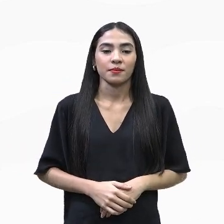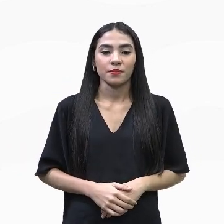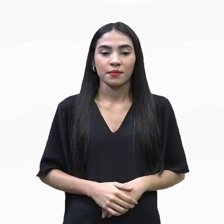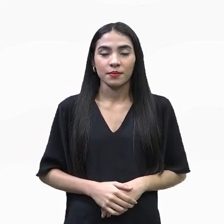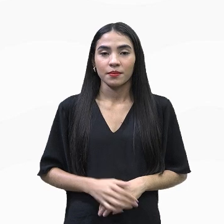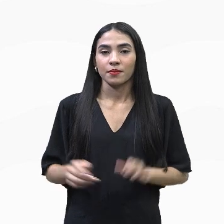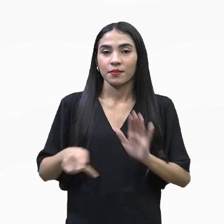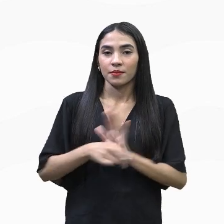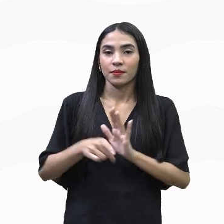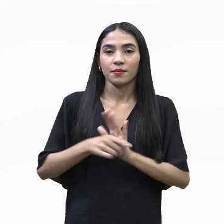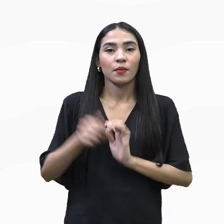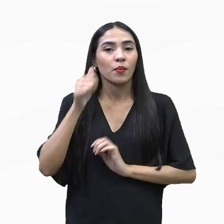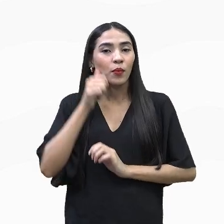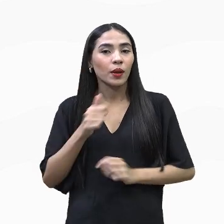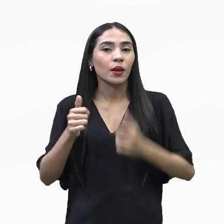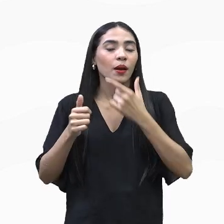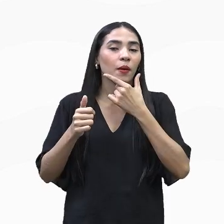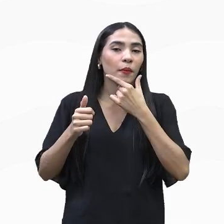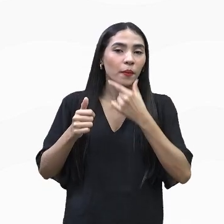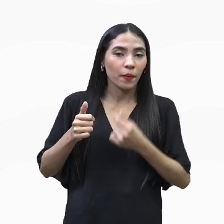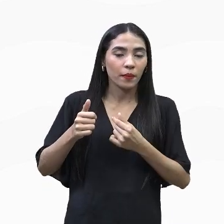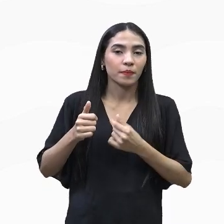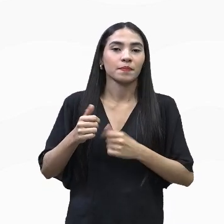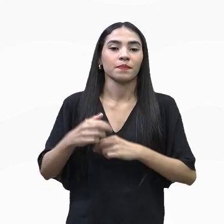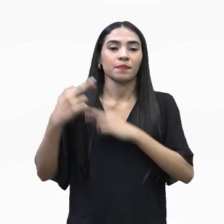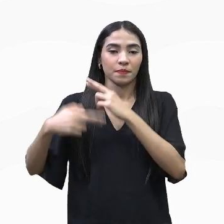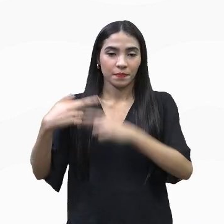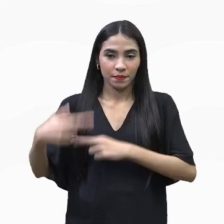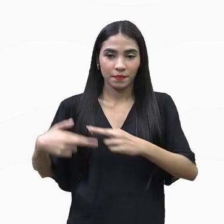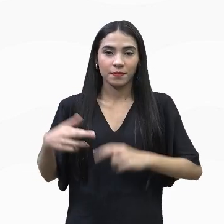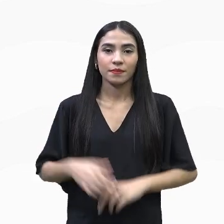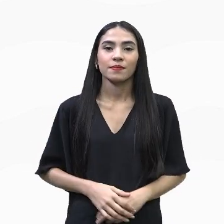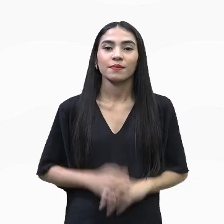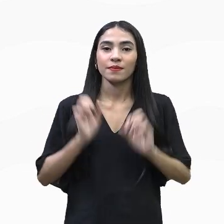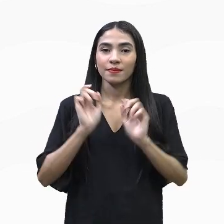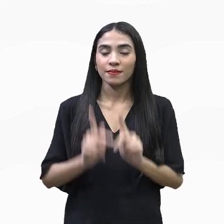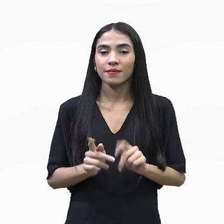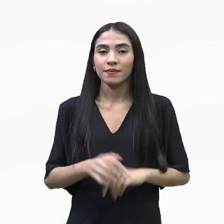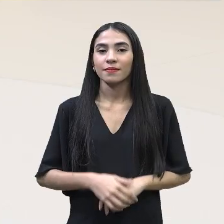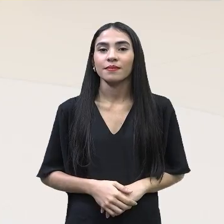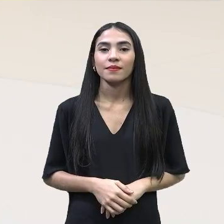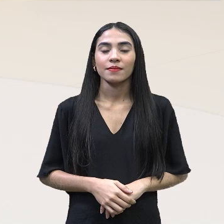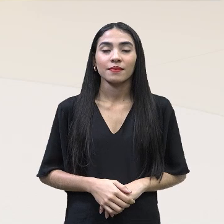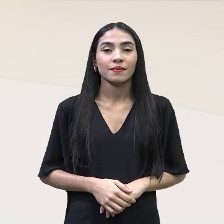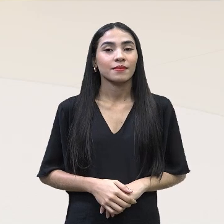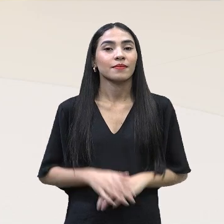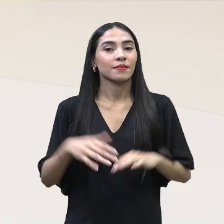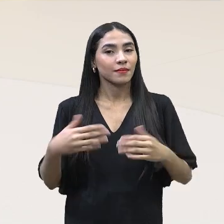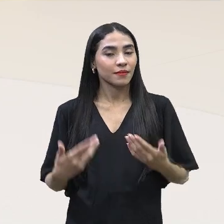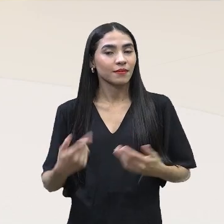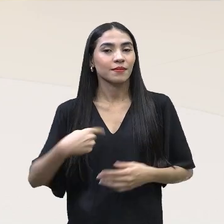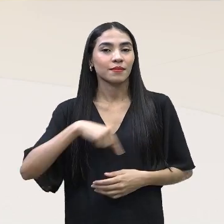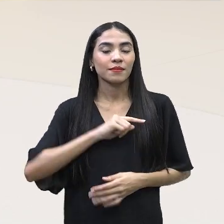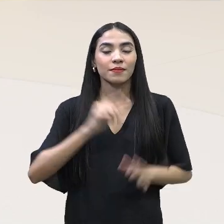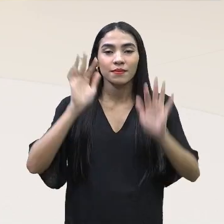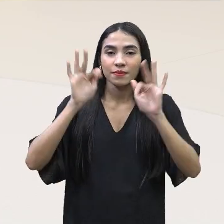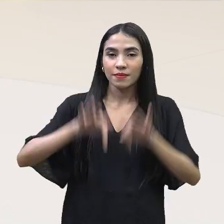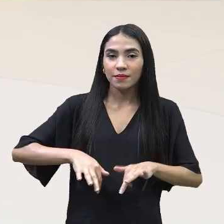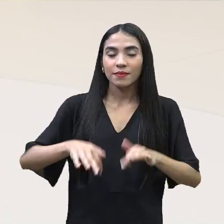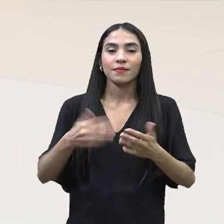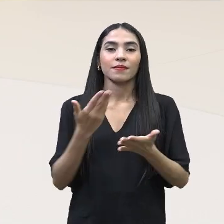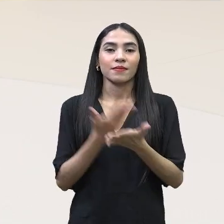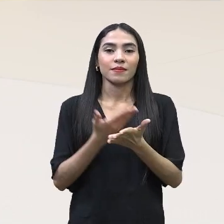órgão reprodutor, masculino e feminino. É isso aí, pessoal. Aqui nós